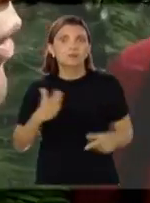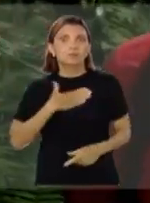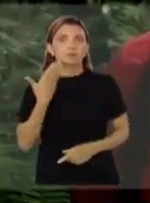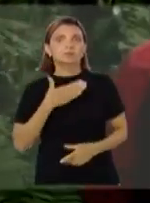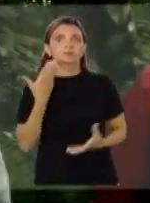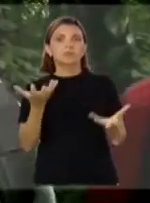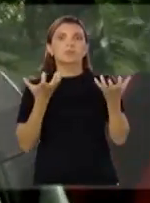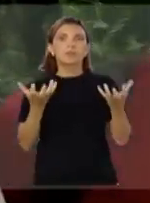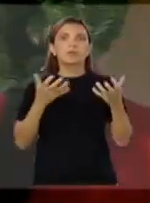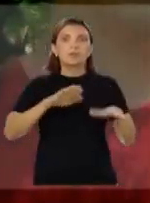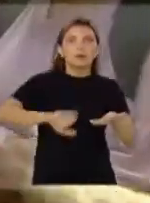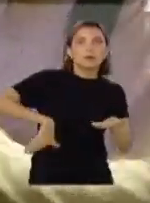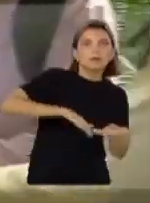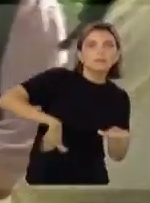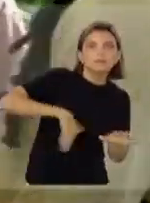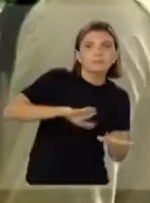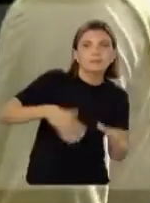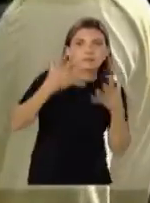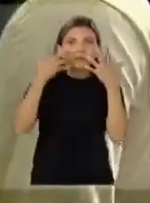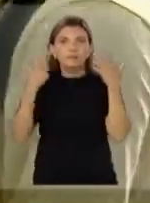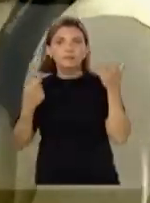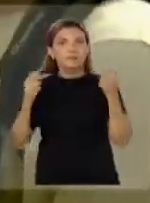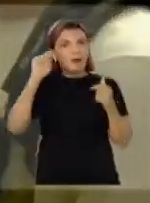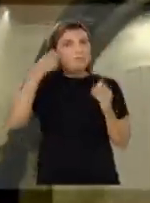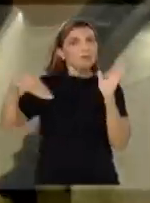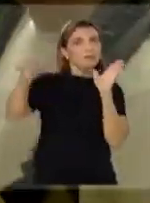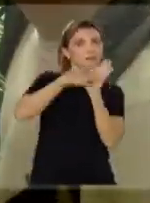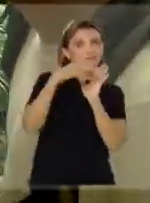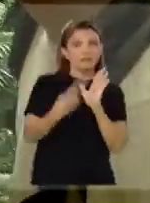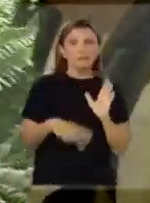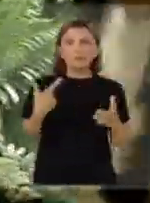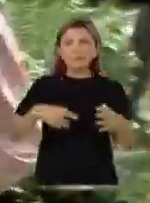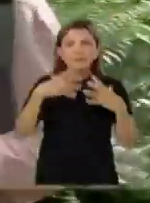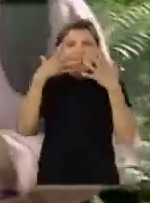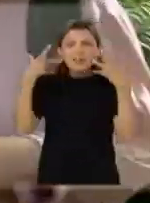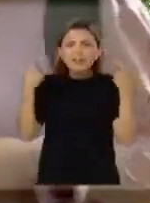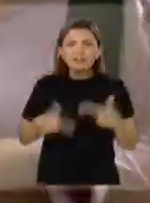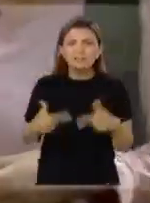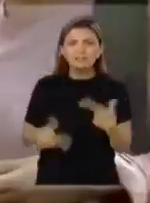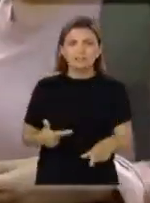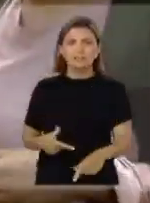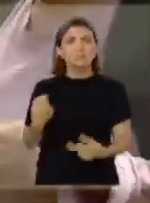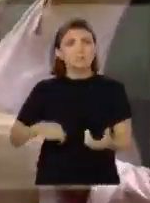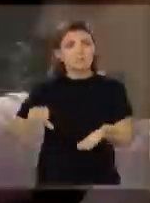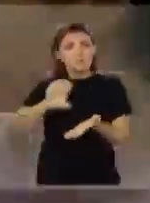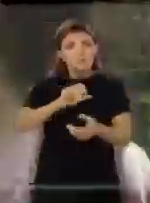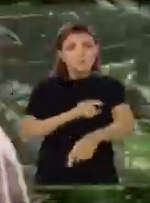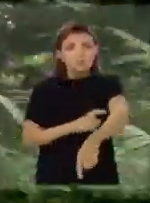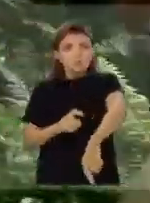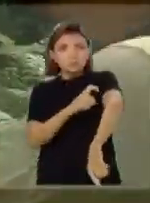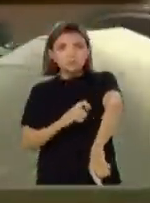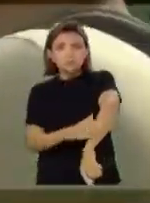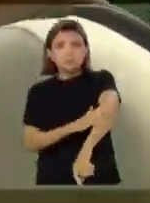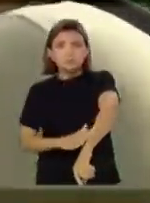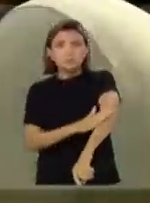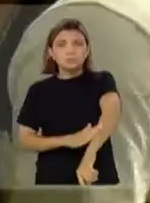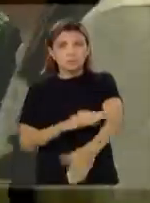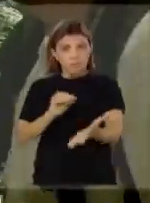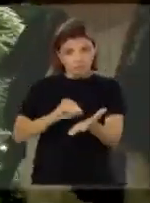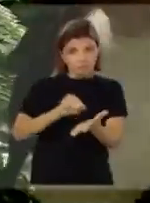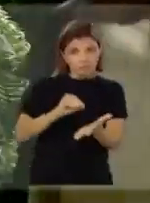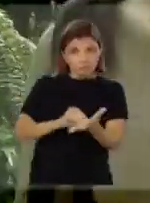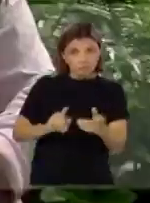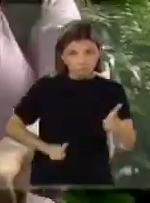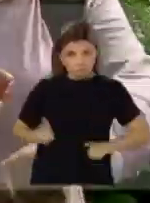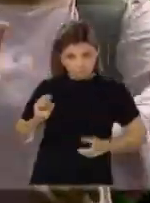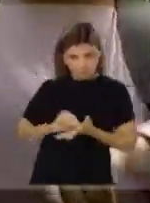fofinho um leão por exemplo se o leão via nadando da África para cá primo já sabe que não tem leão aqui ele tá de gozação melhor passar mais